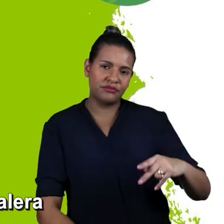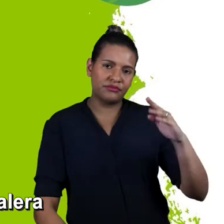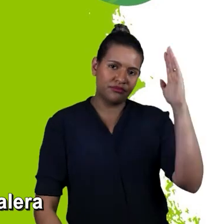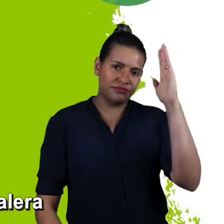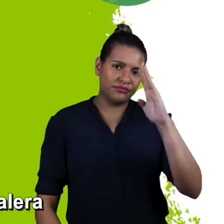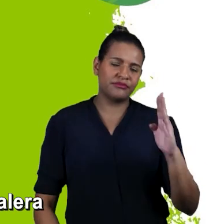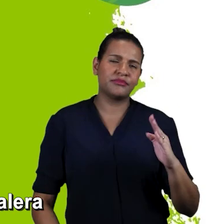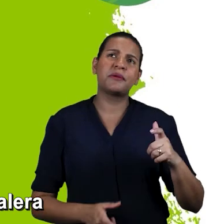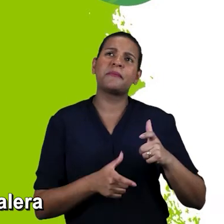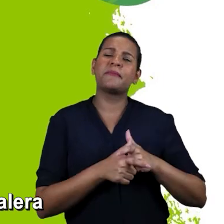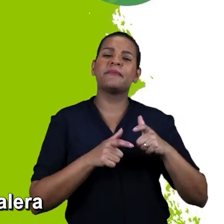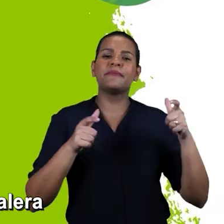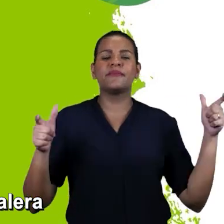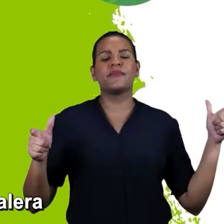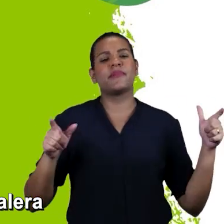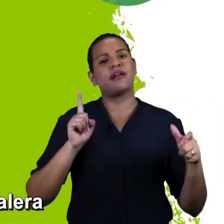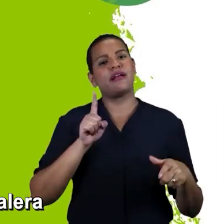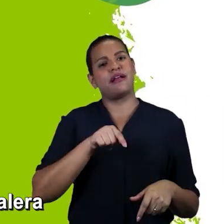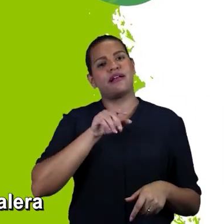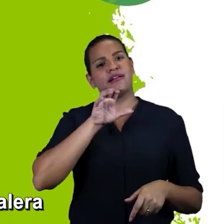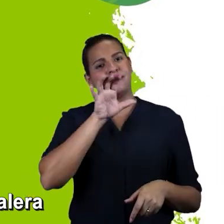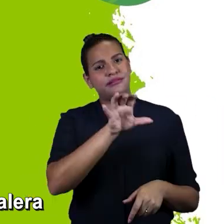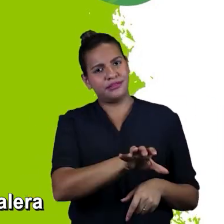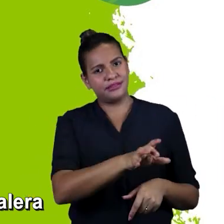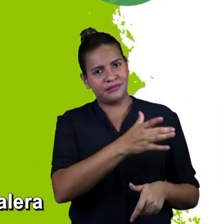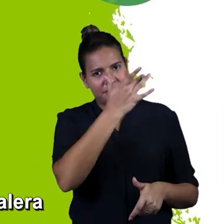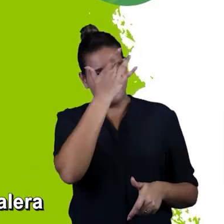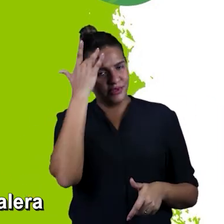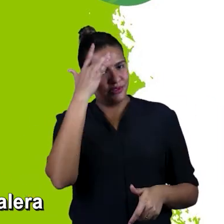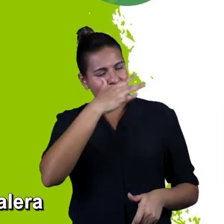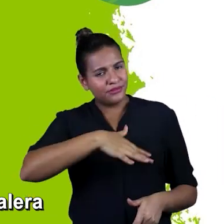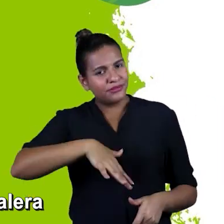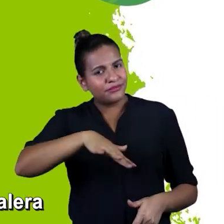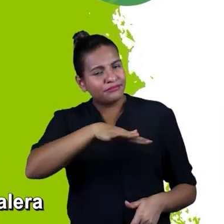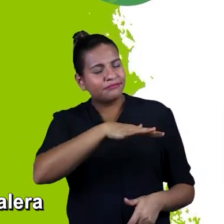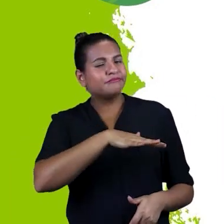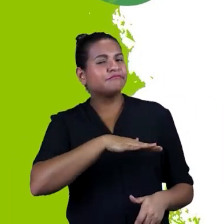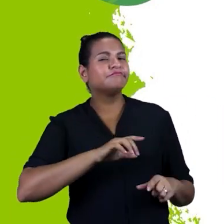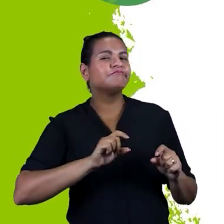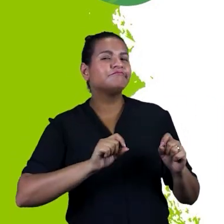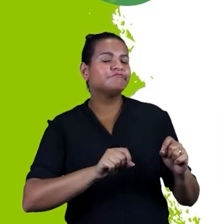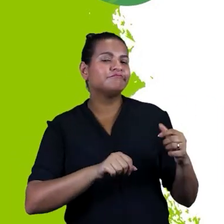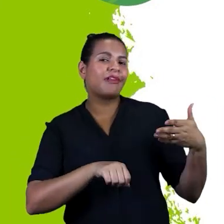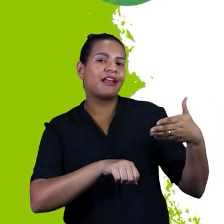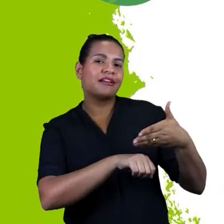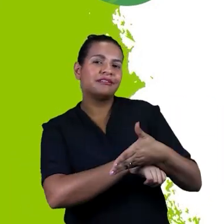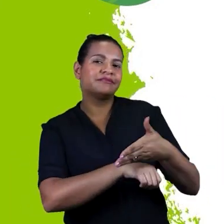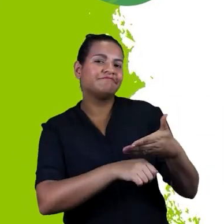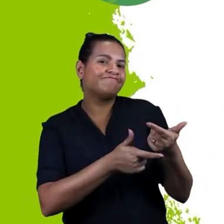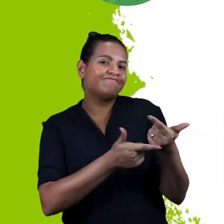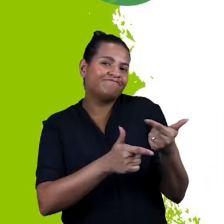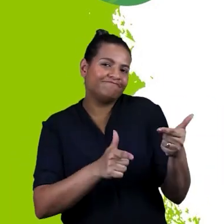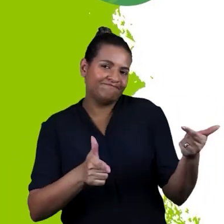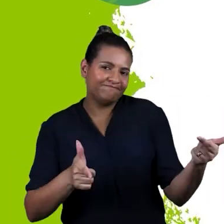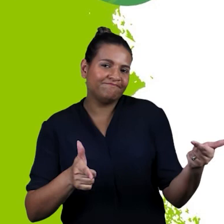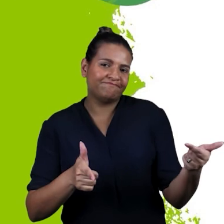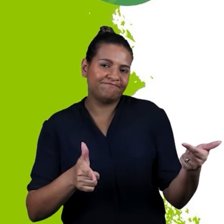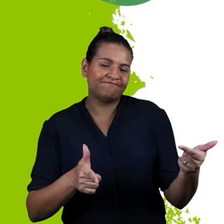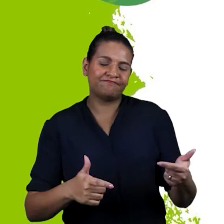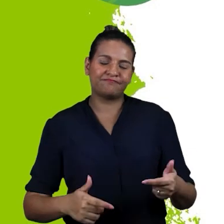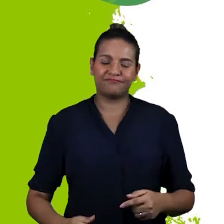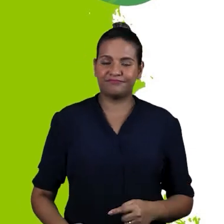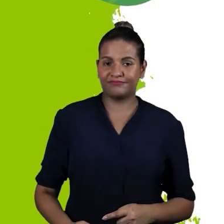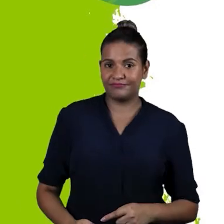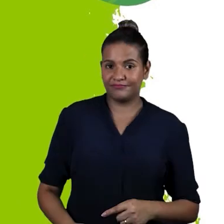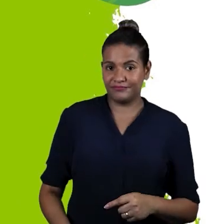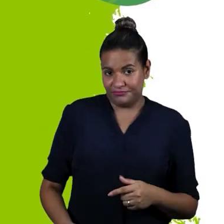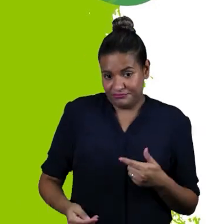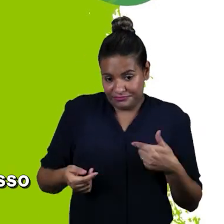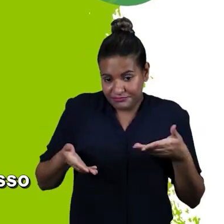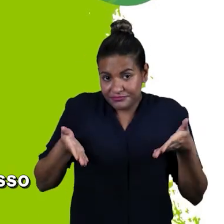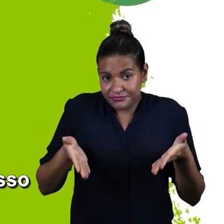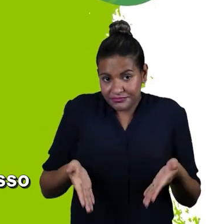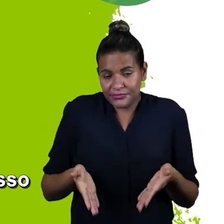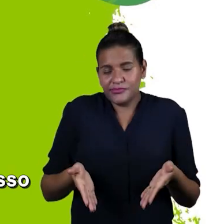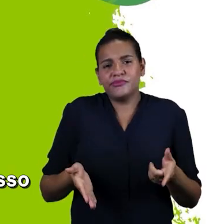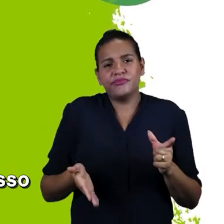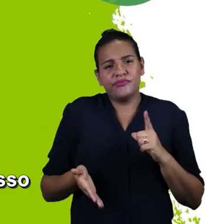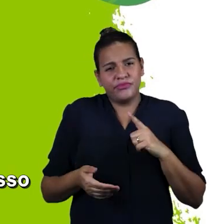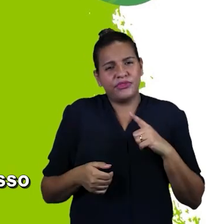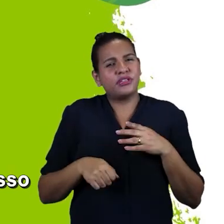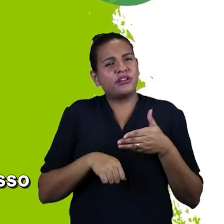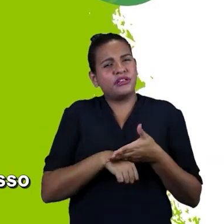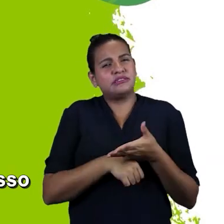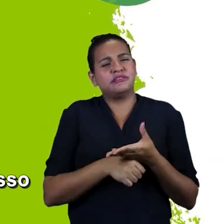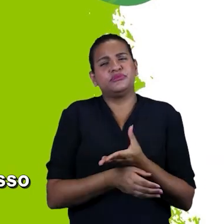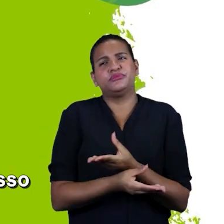nossa população do nosso país é justamente essa galera, né? Que não tem esse acesso. Pô, a gente